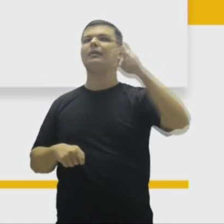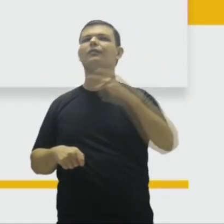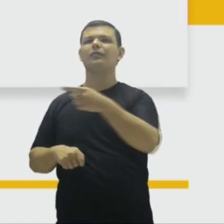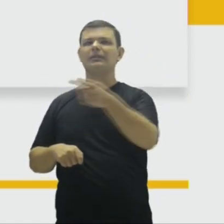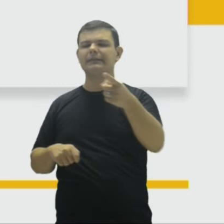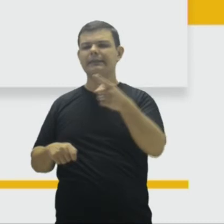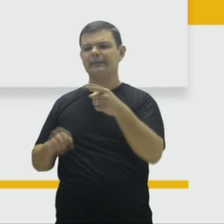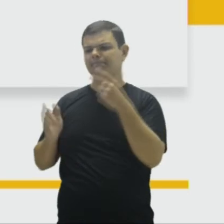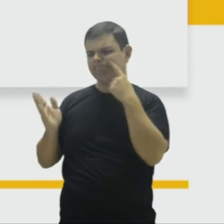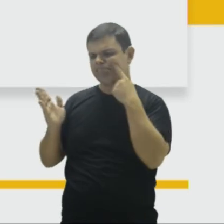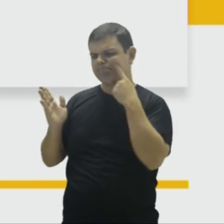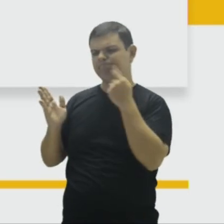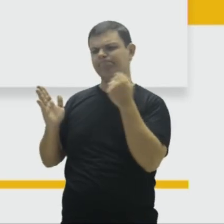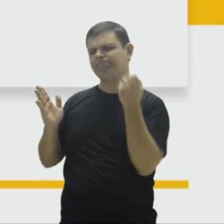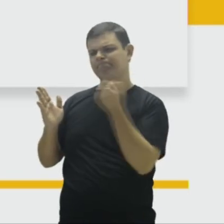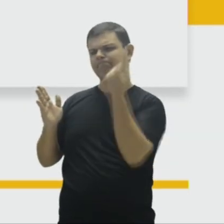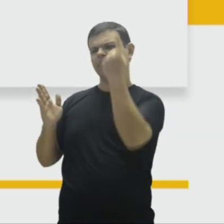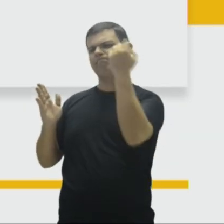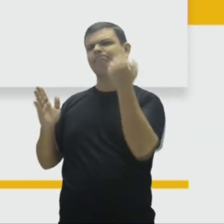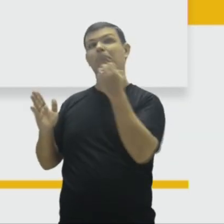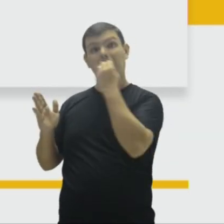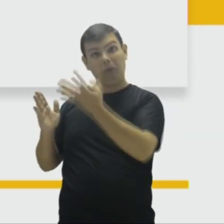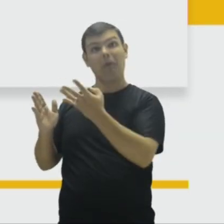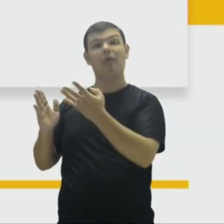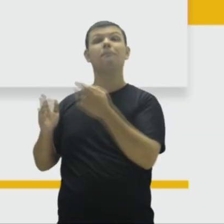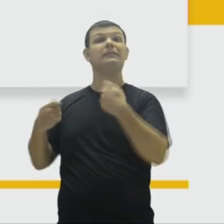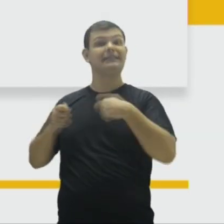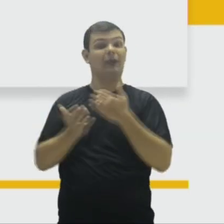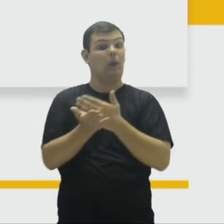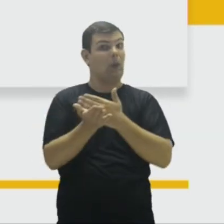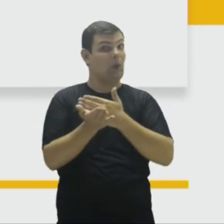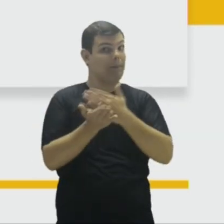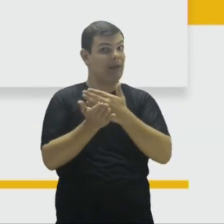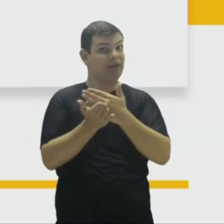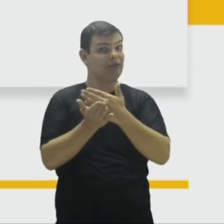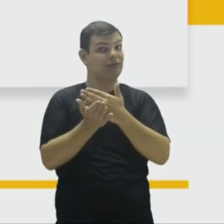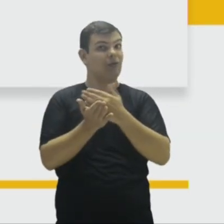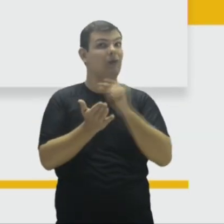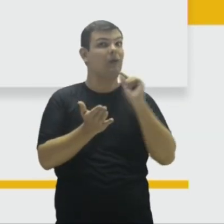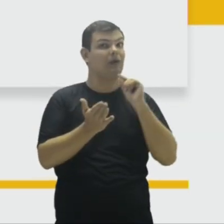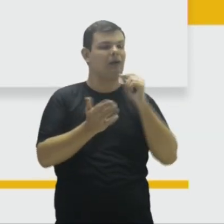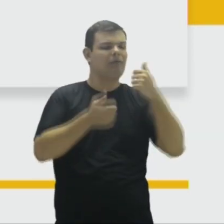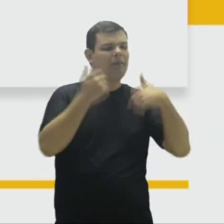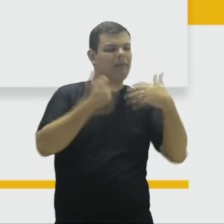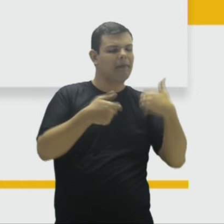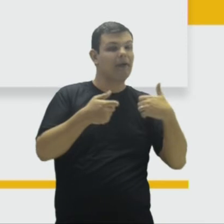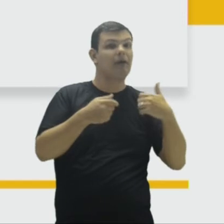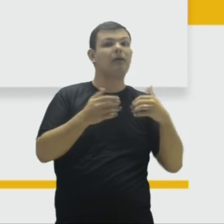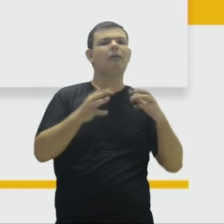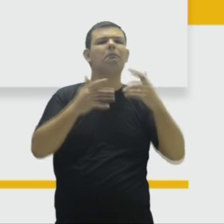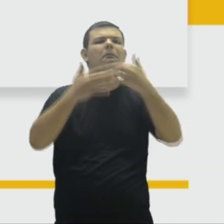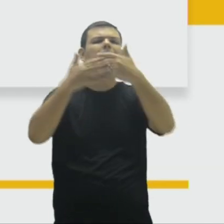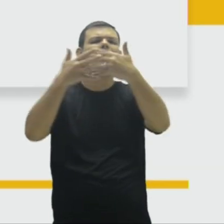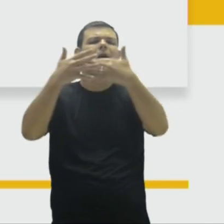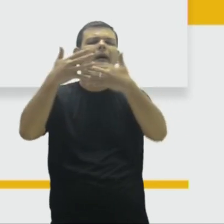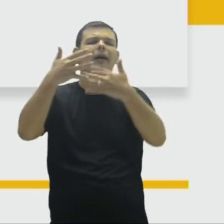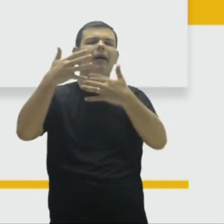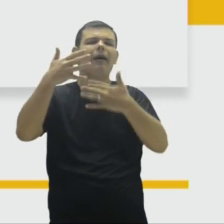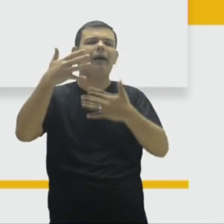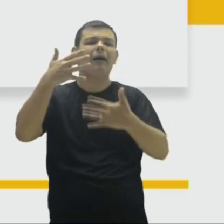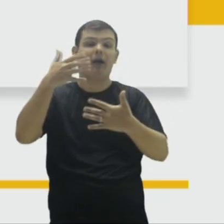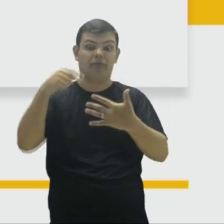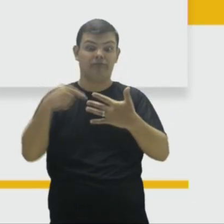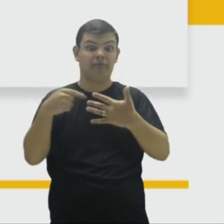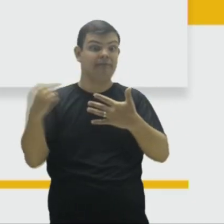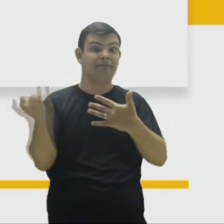bem interessante, ela precisa ter o início, a introdução, o desenvolvimento com um ponto